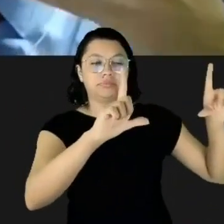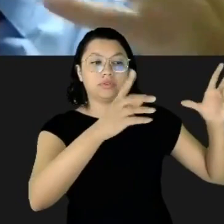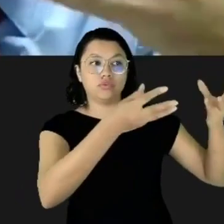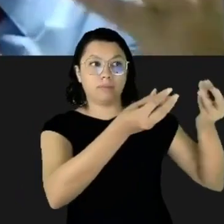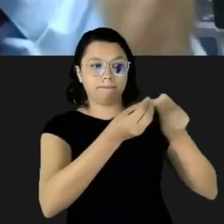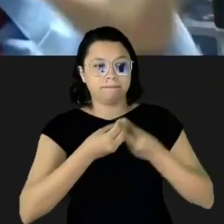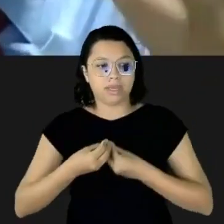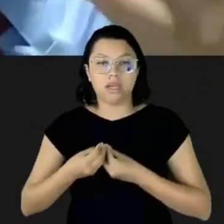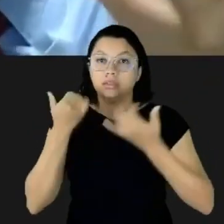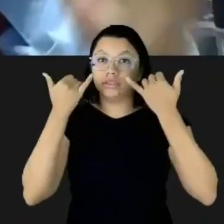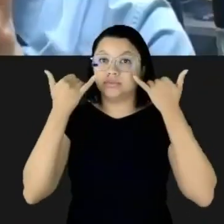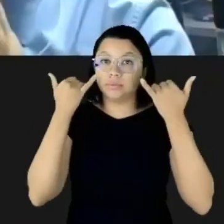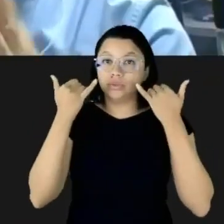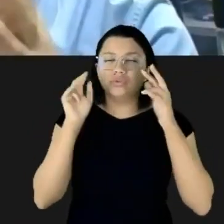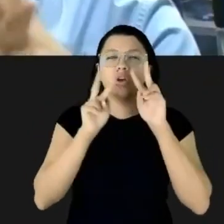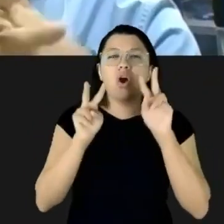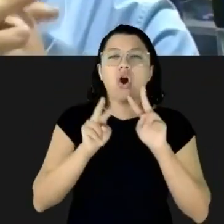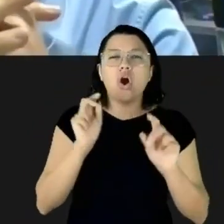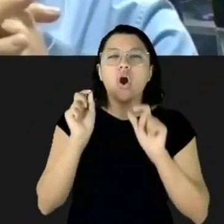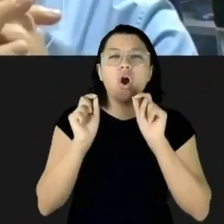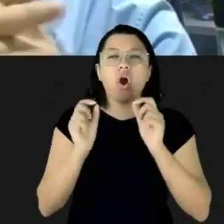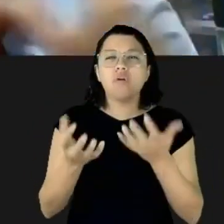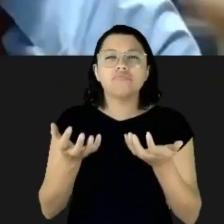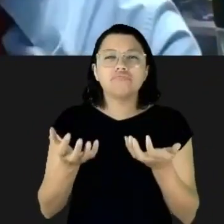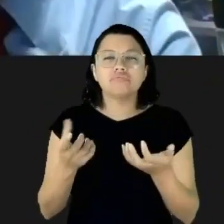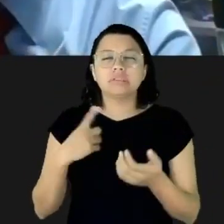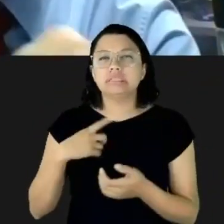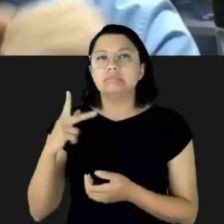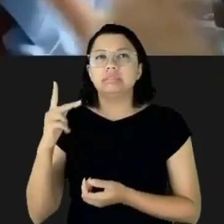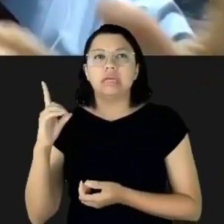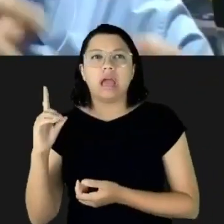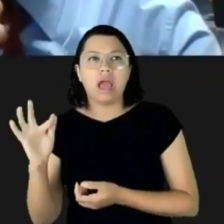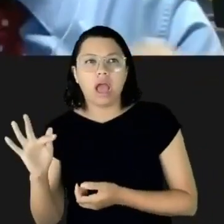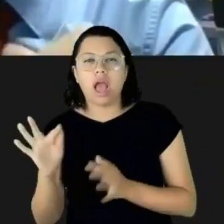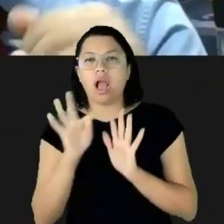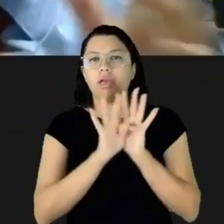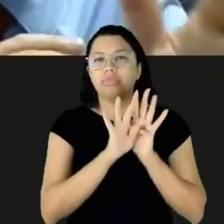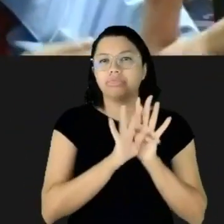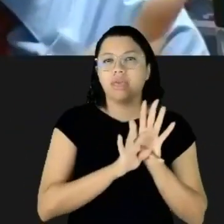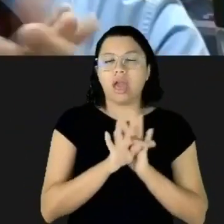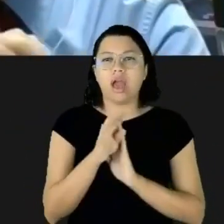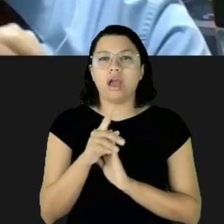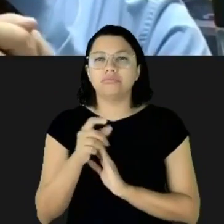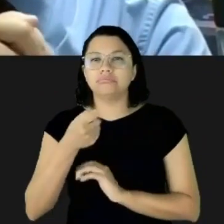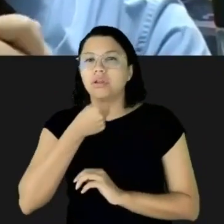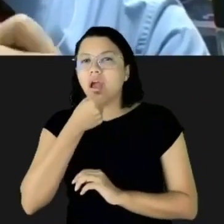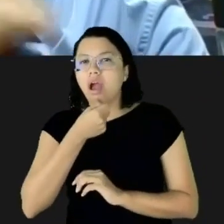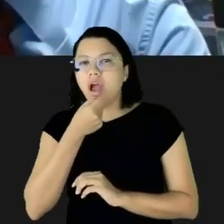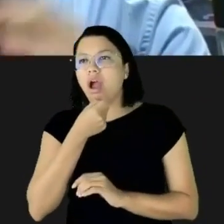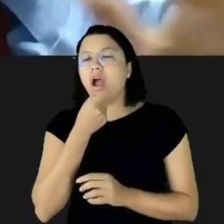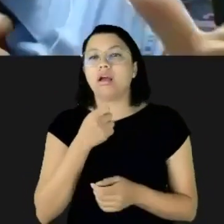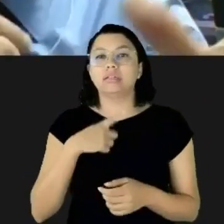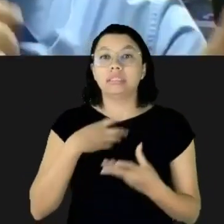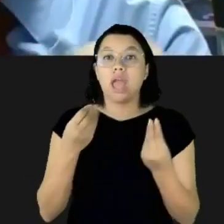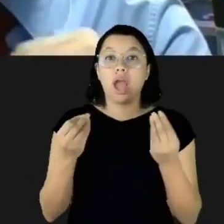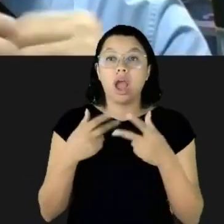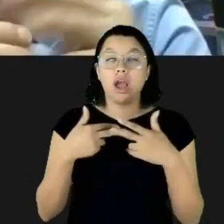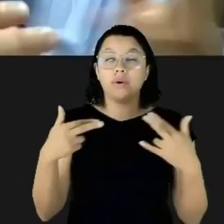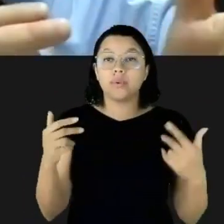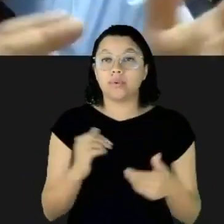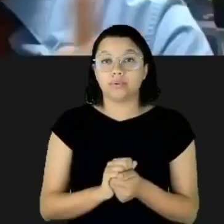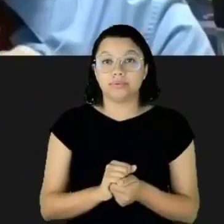onde você puxa os dados e você olha o que você quer ali você tem PDF você tem texto você tem áudio você tem tanta coisa